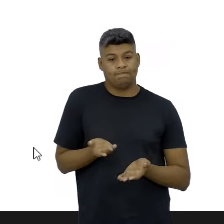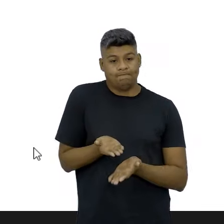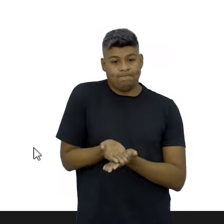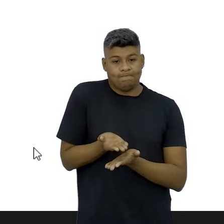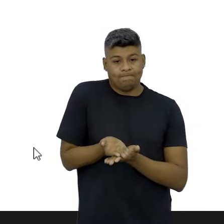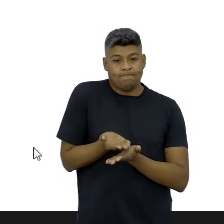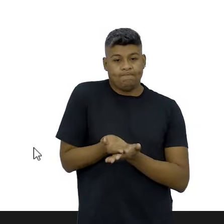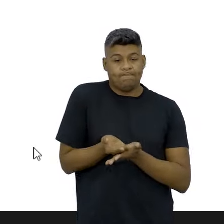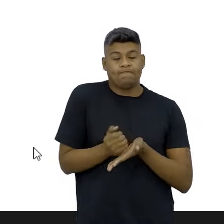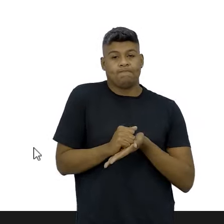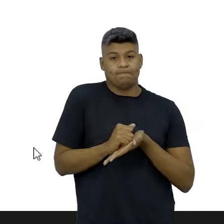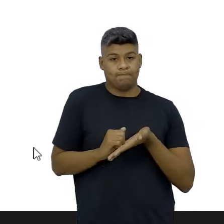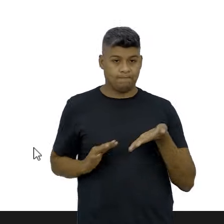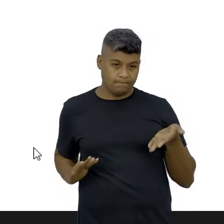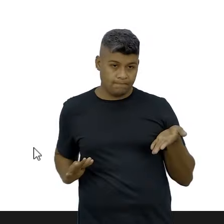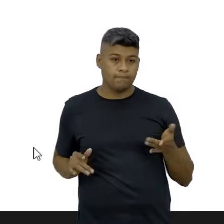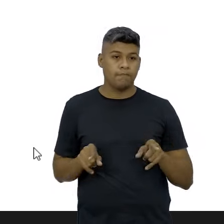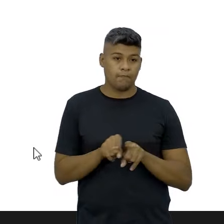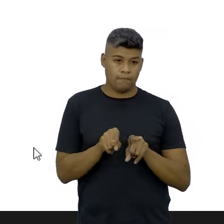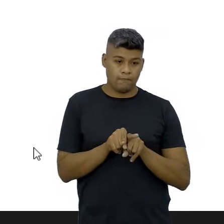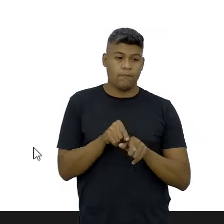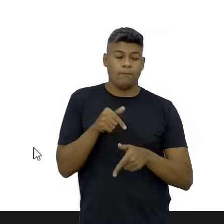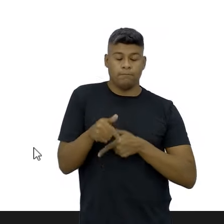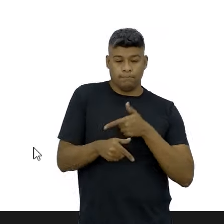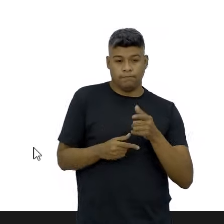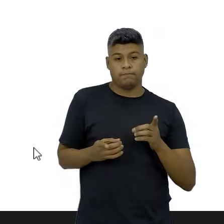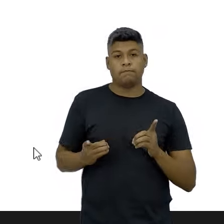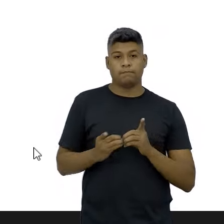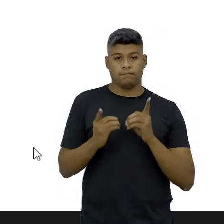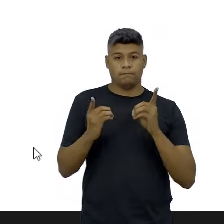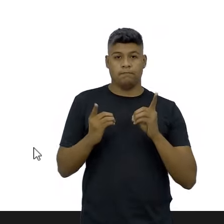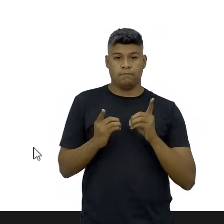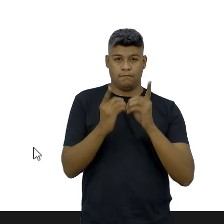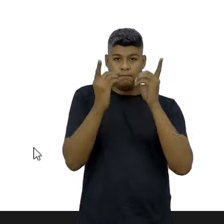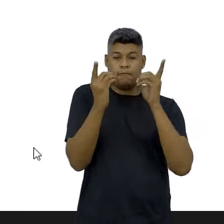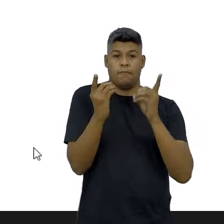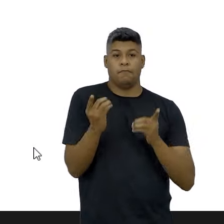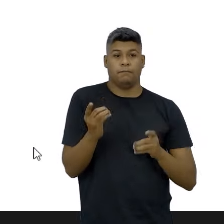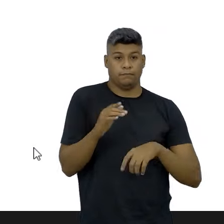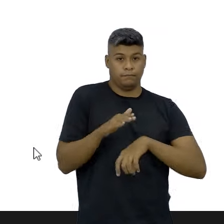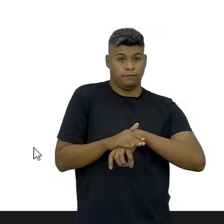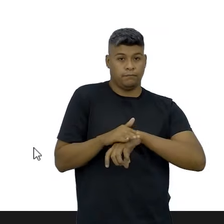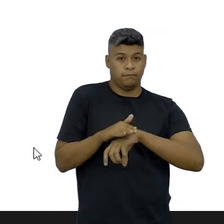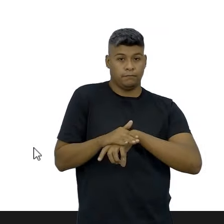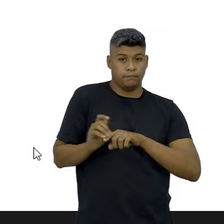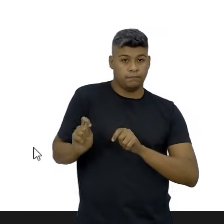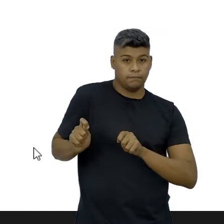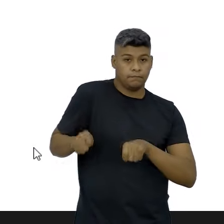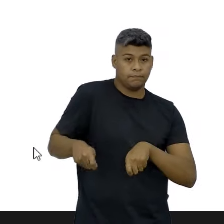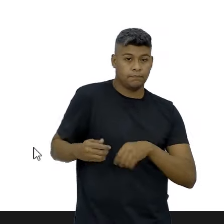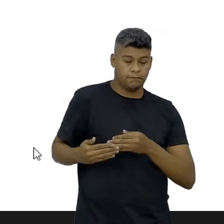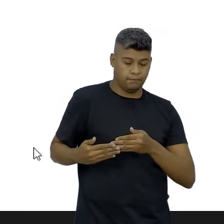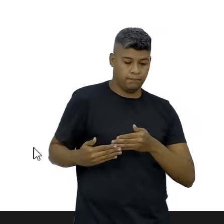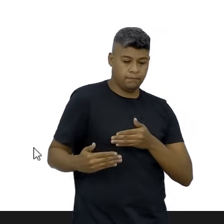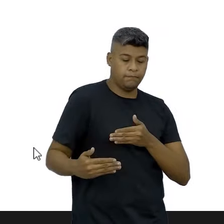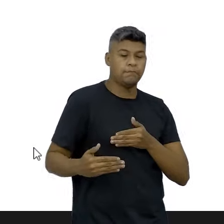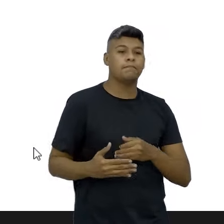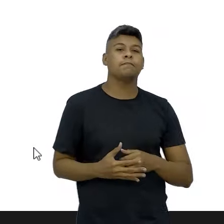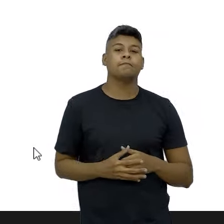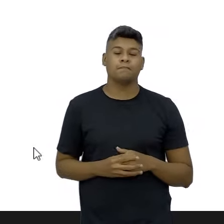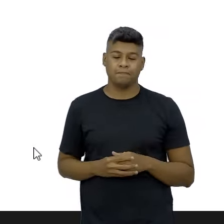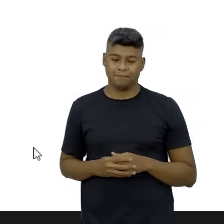algumas atividades e o trabalho didático que elas convocam e permitem a partir